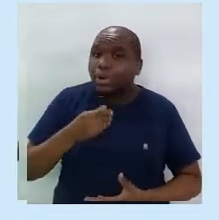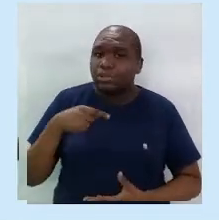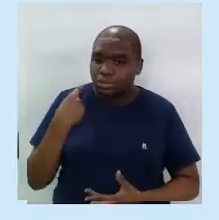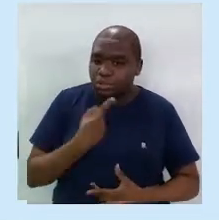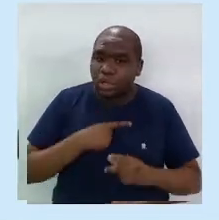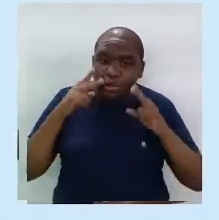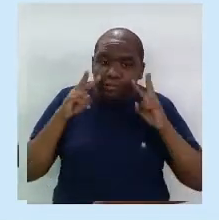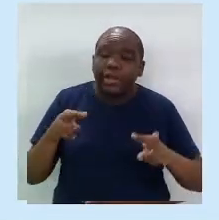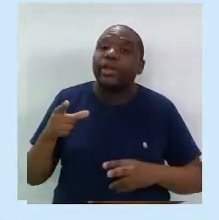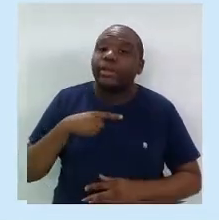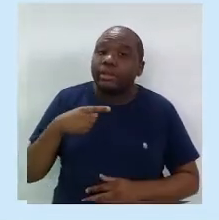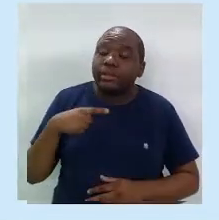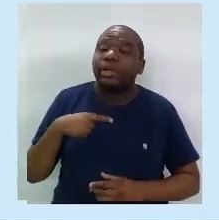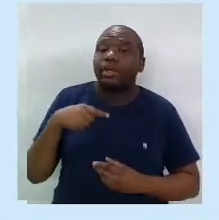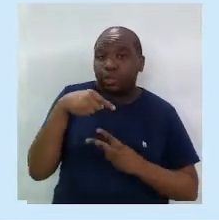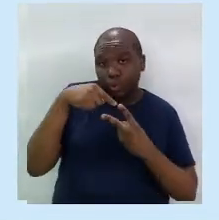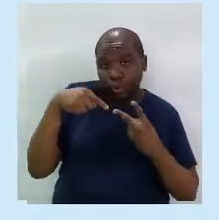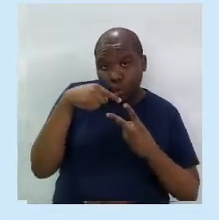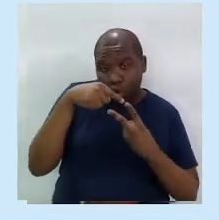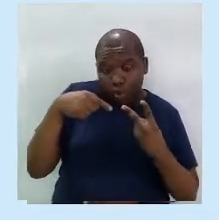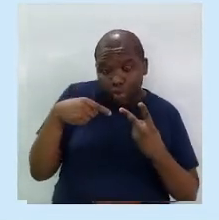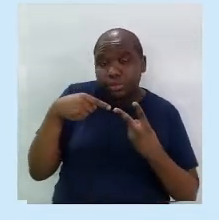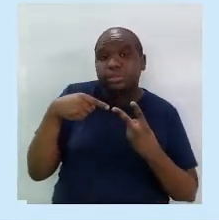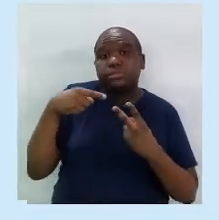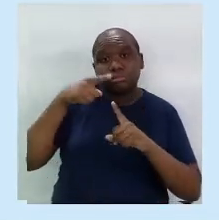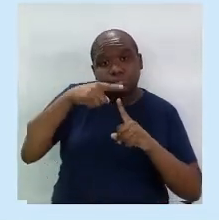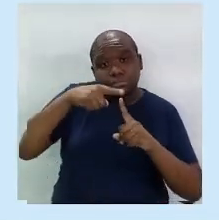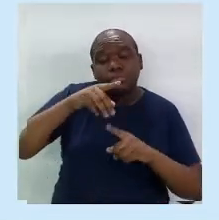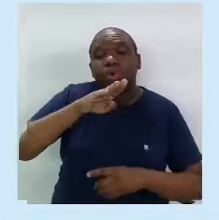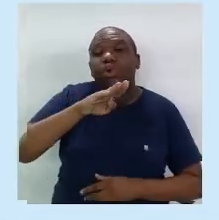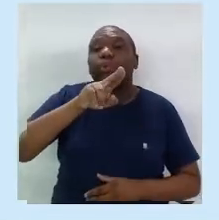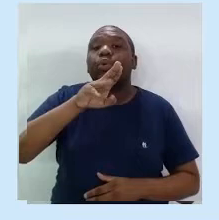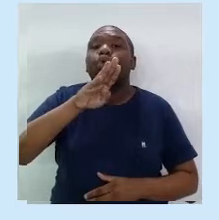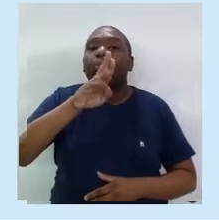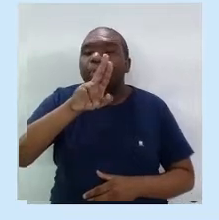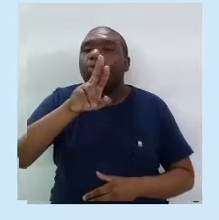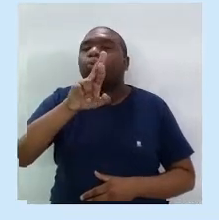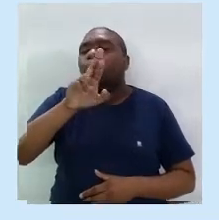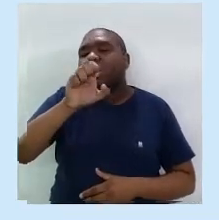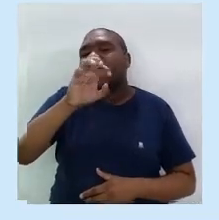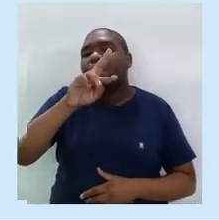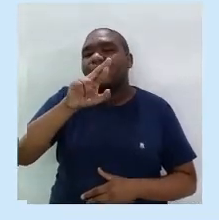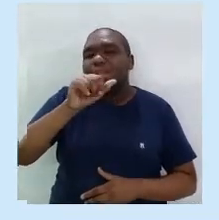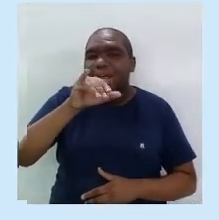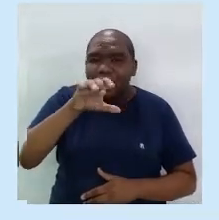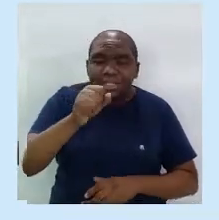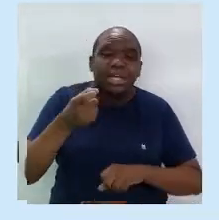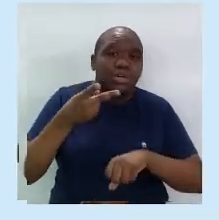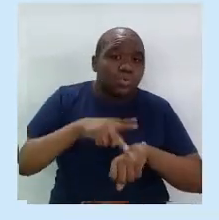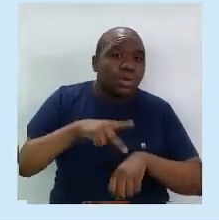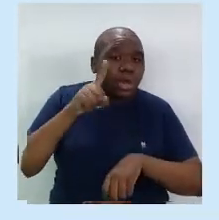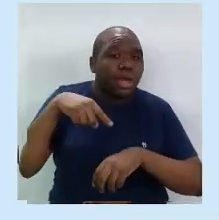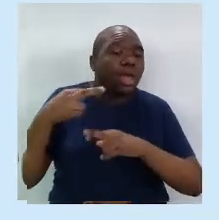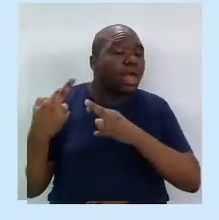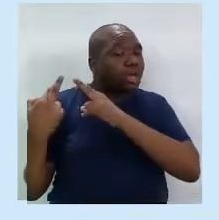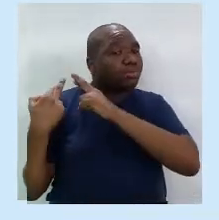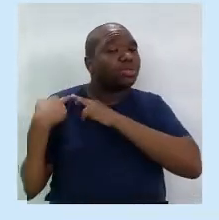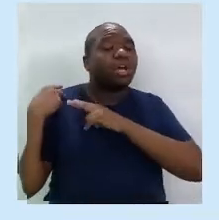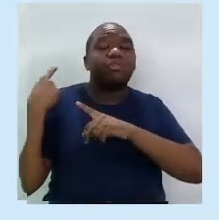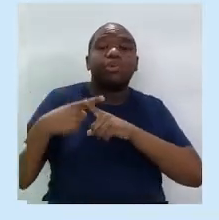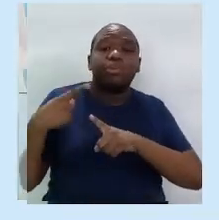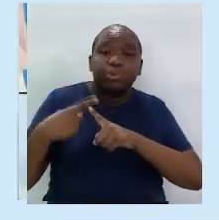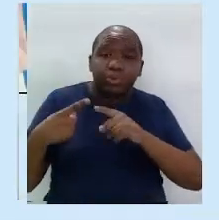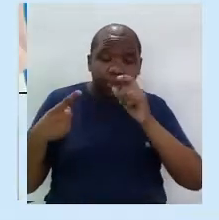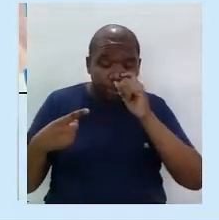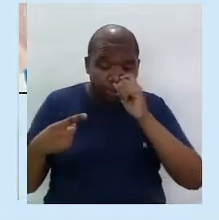masculino, observa-se a presença de duas glândulas bulbouretrais. Elas são responsáveis